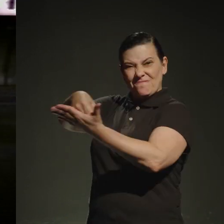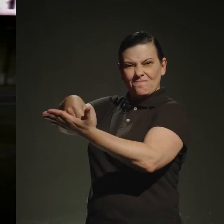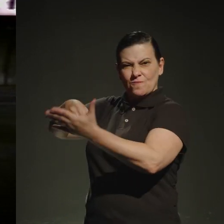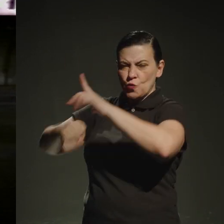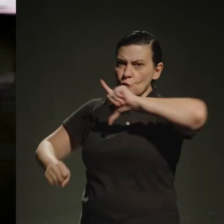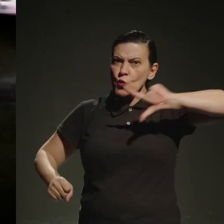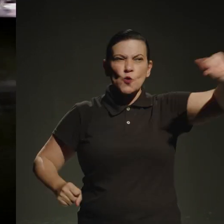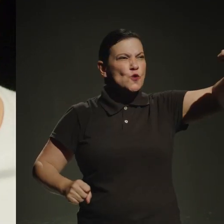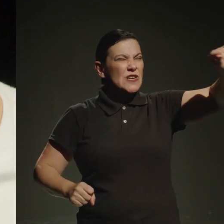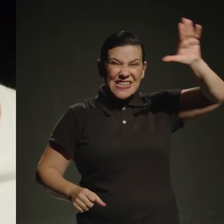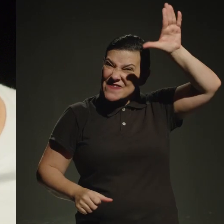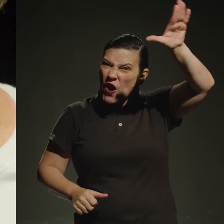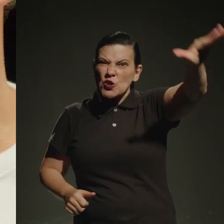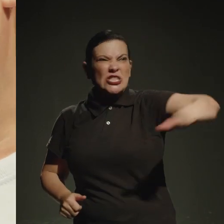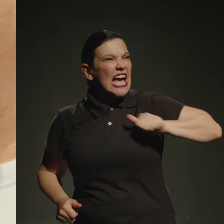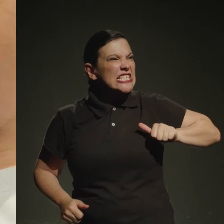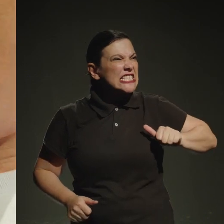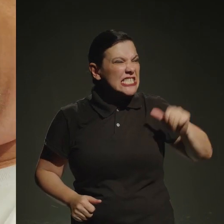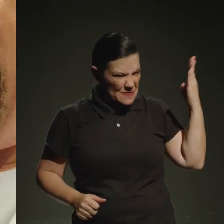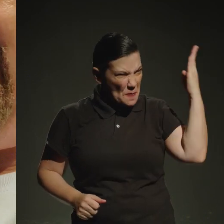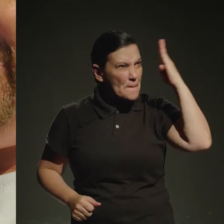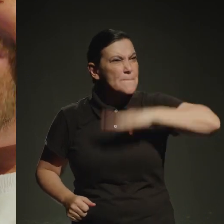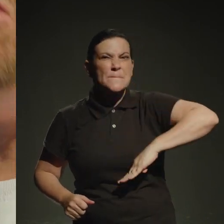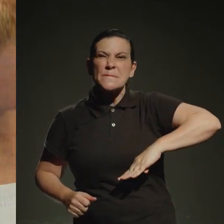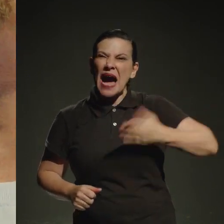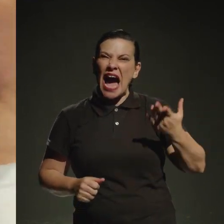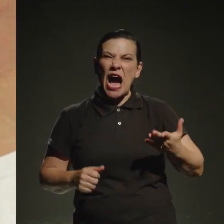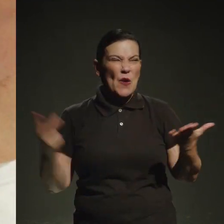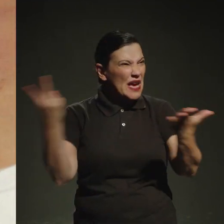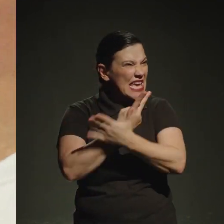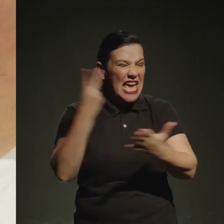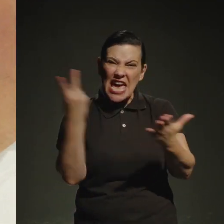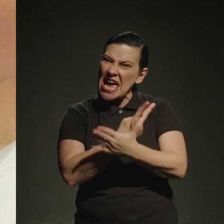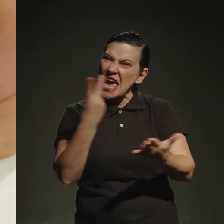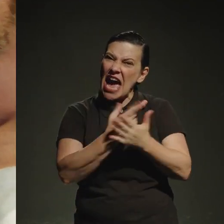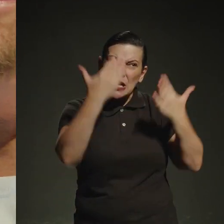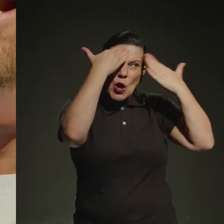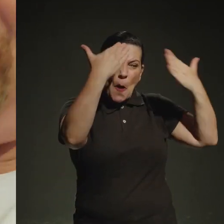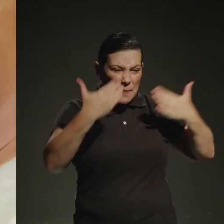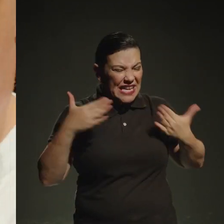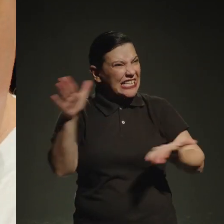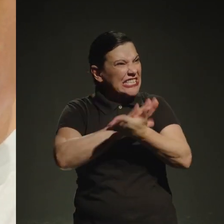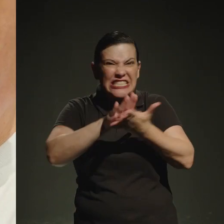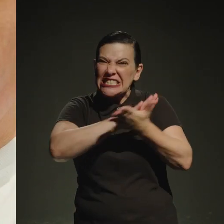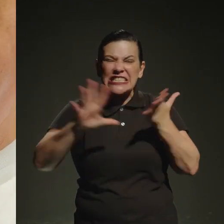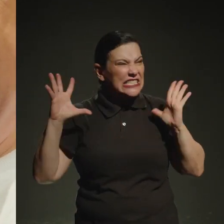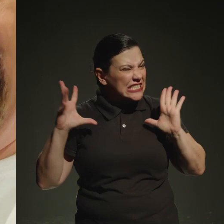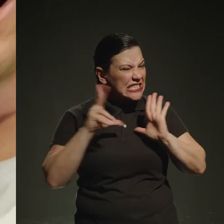aqui, cafajeste! Ingrato, velhaco, mal agradecido, trombadinha, jacira do